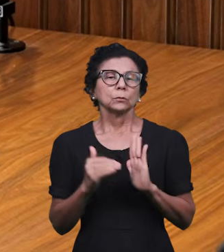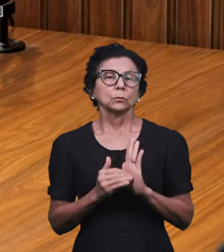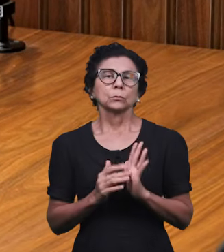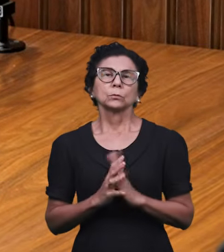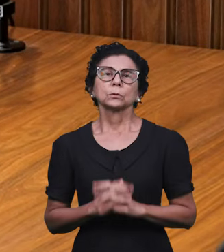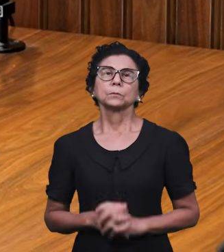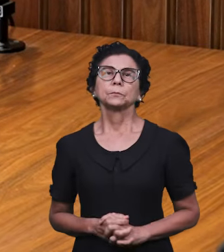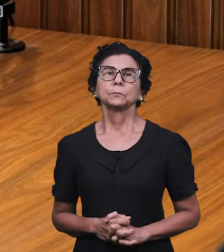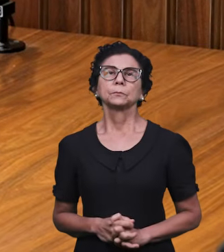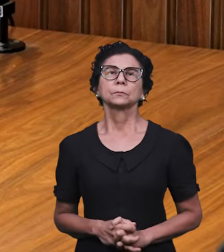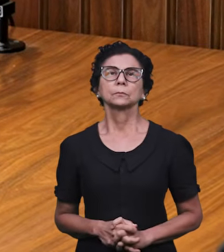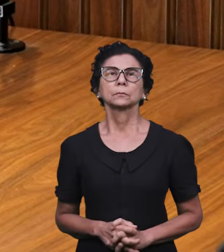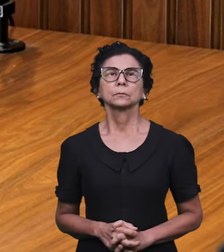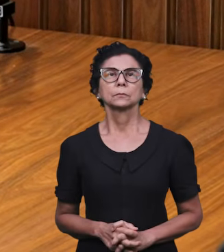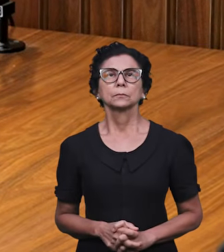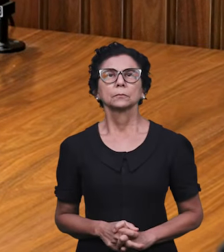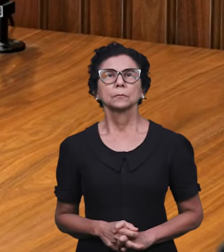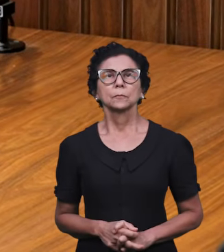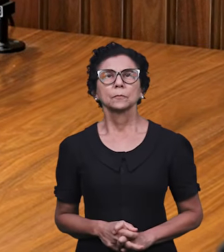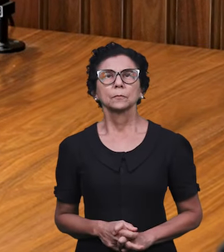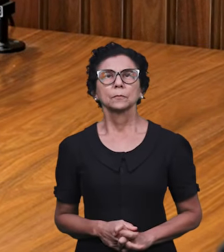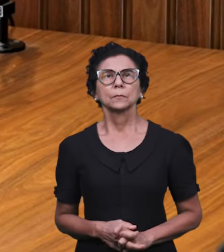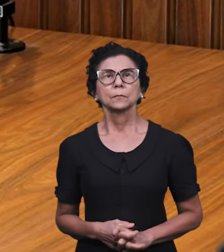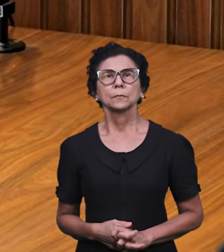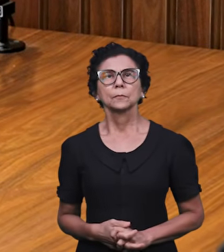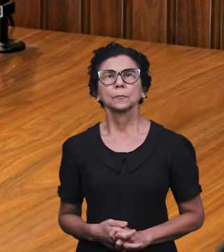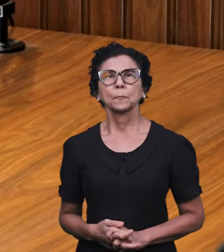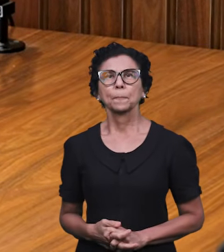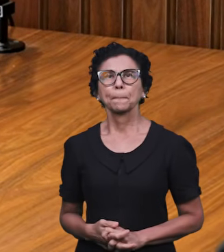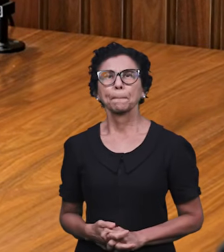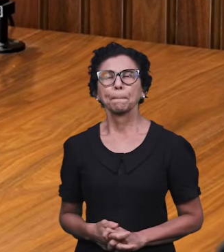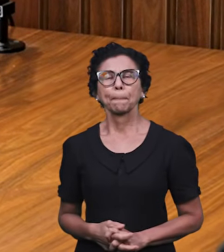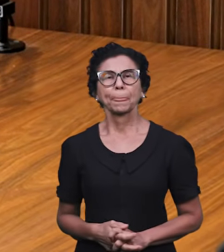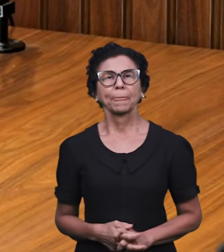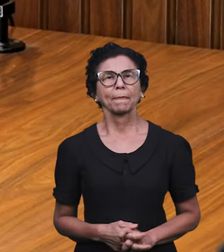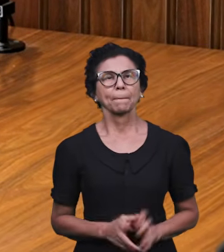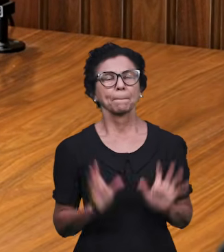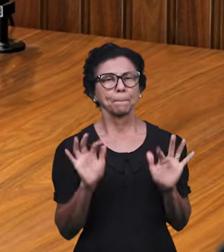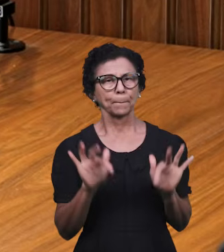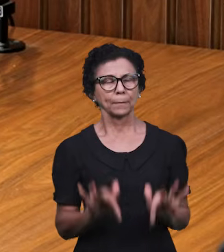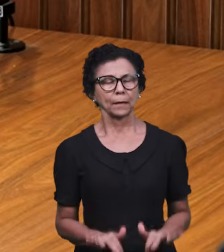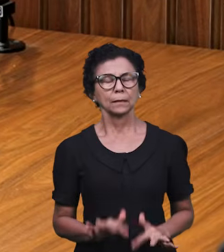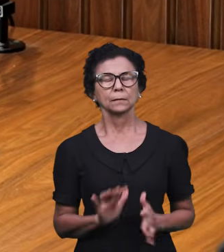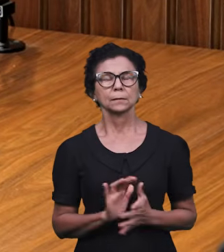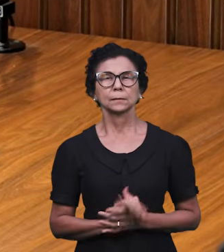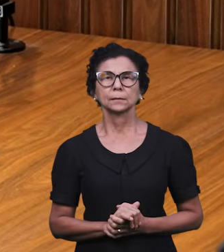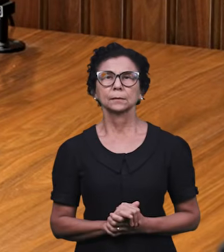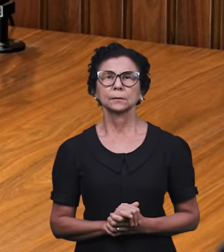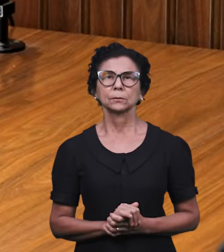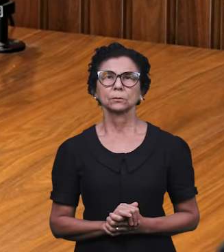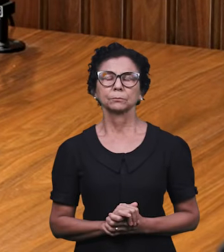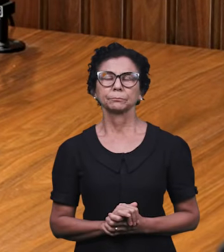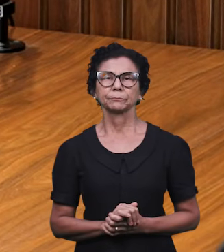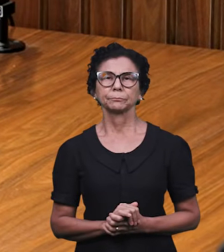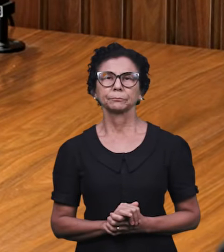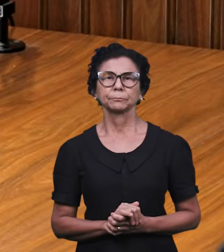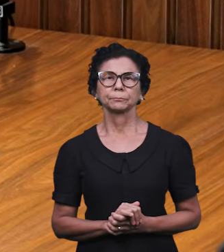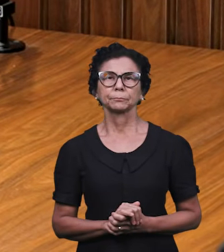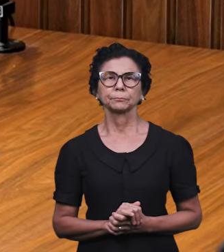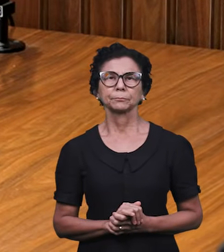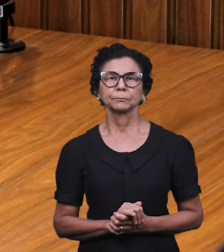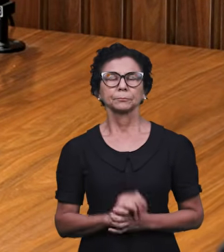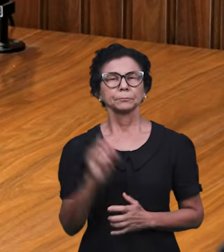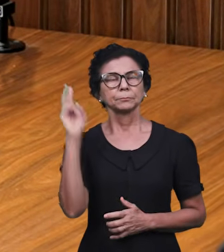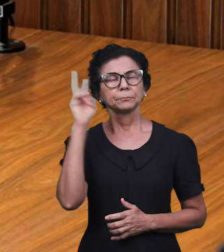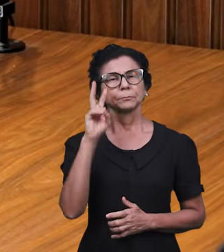né? Então, meus irmãos, aqui nós estamos finalizando essa parte aqui de execução. Lembrando